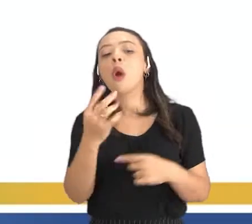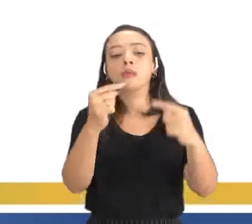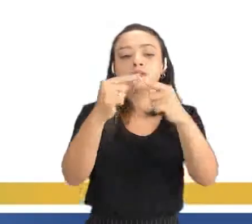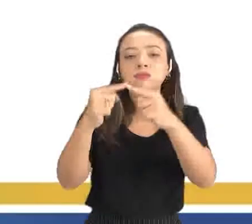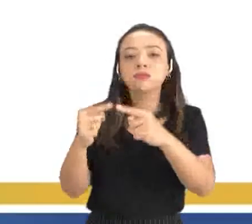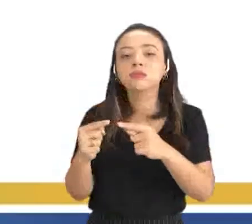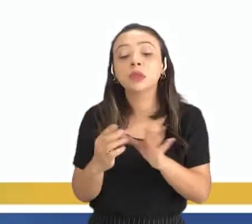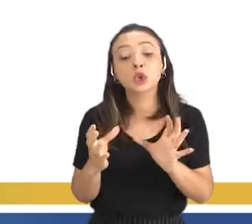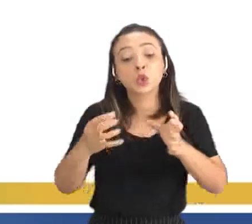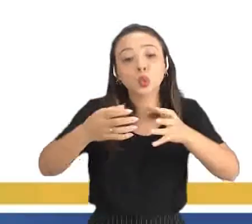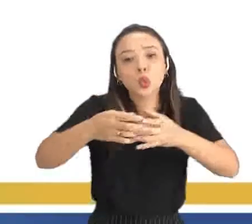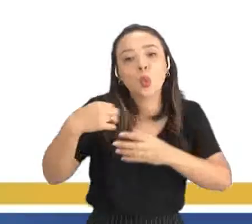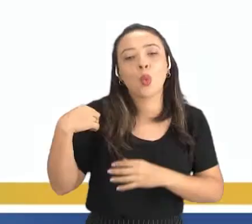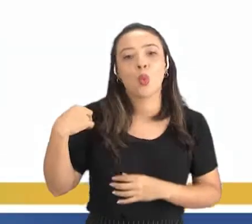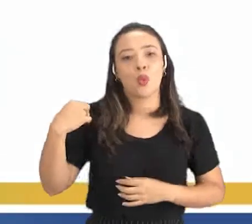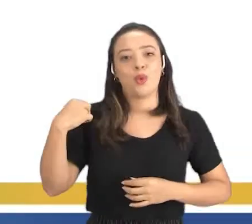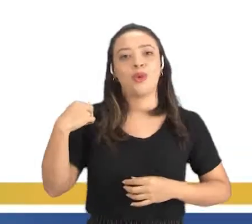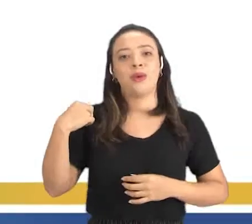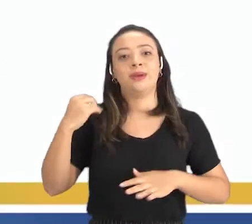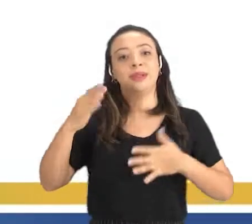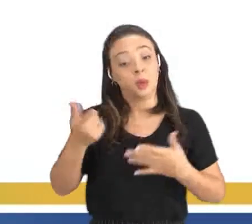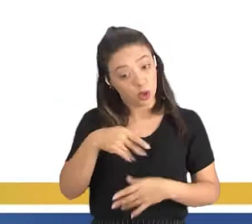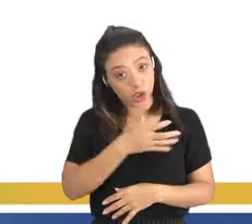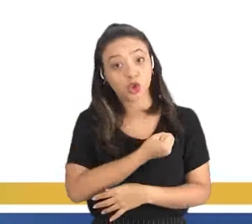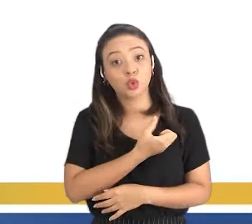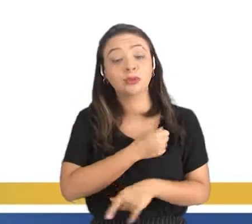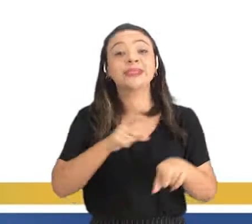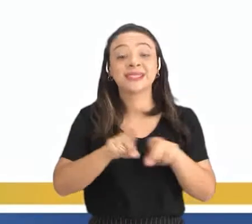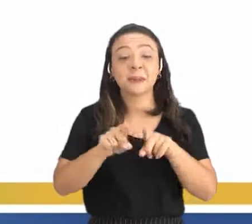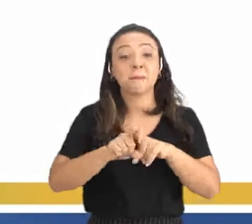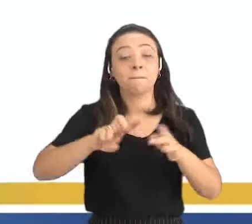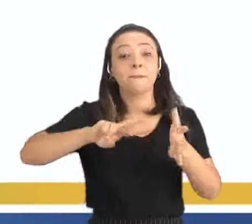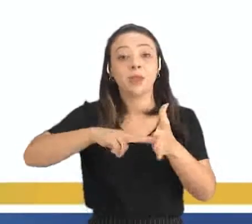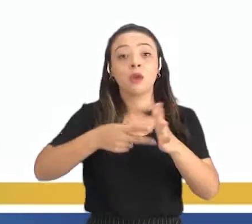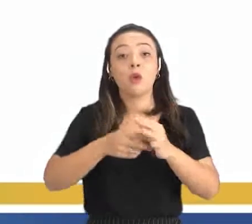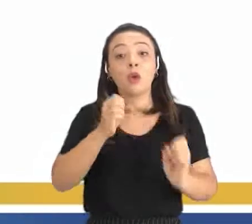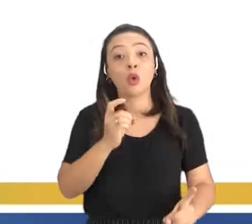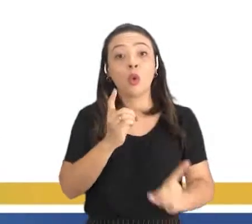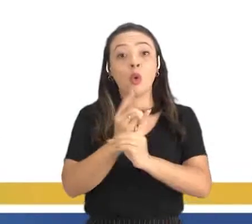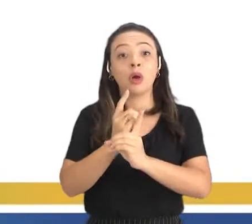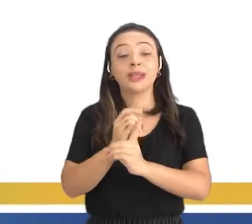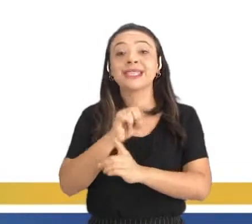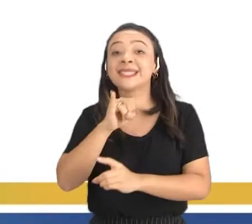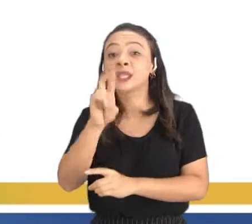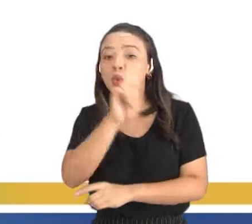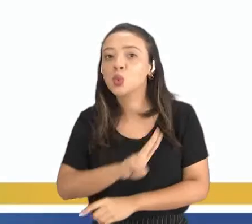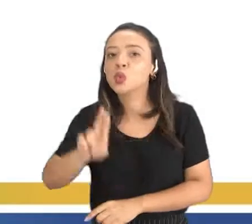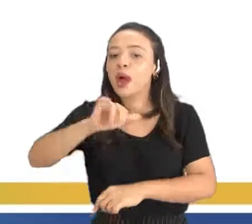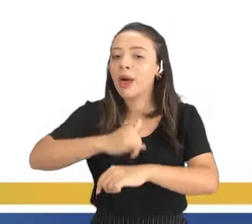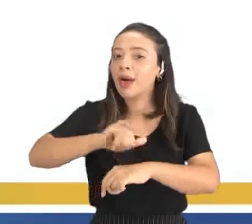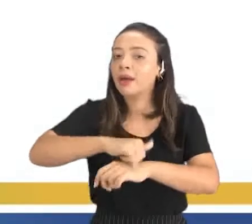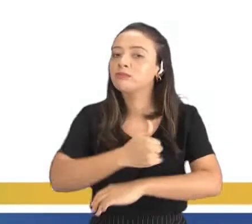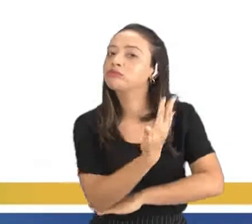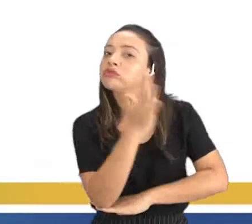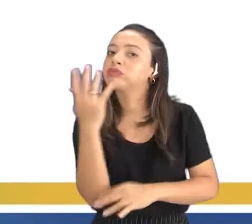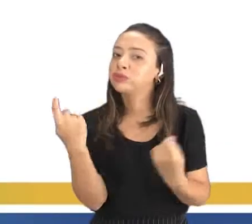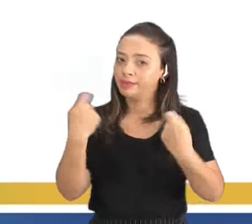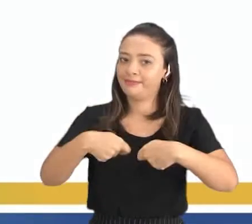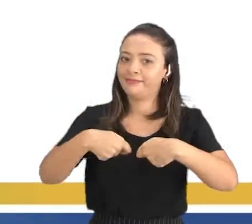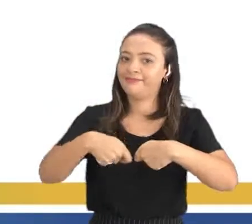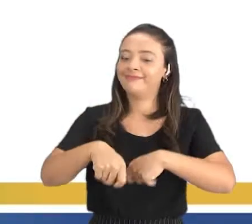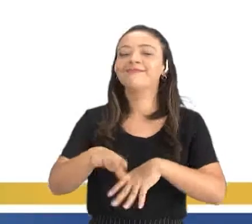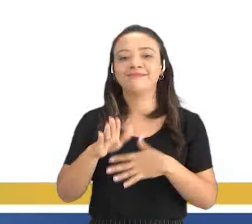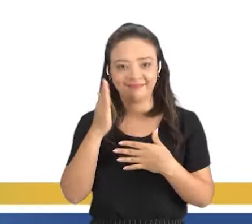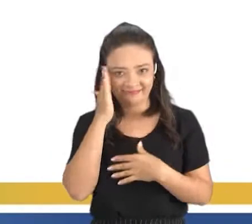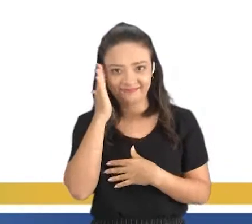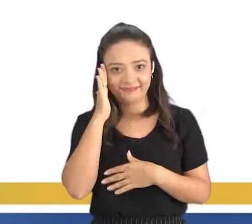né? E este número corresponde ao que foi encontrado quando utilizamos a árvore de possibilidades. Muito bem,